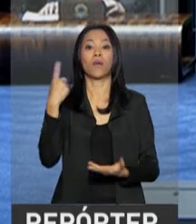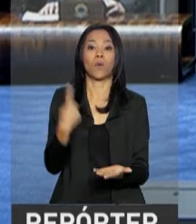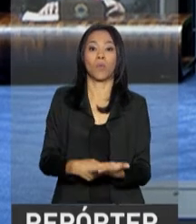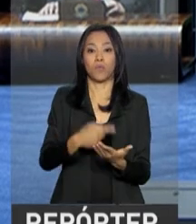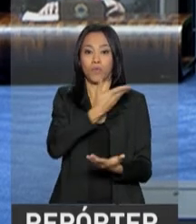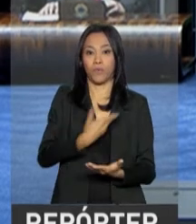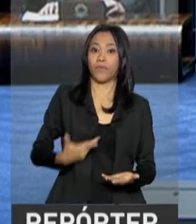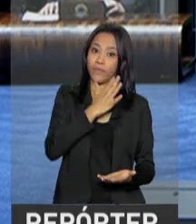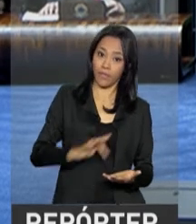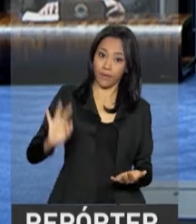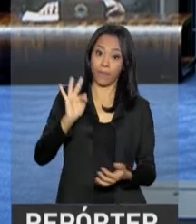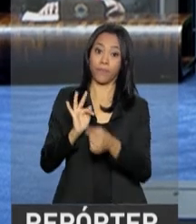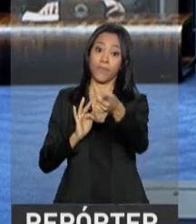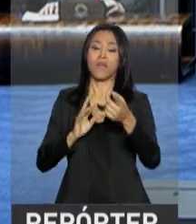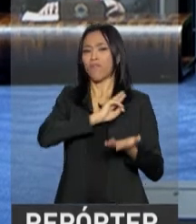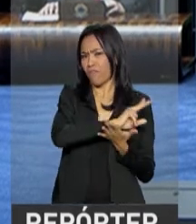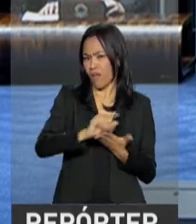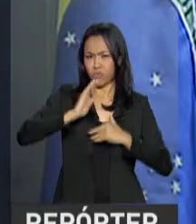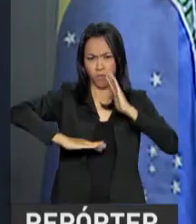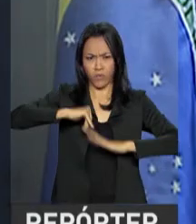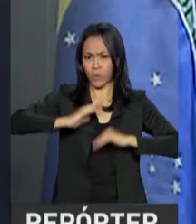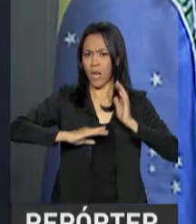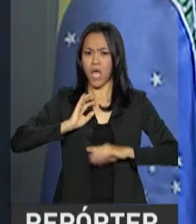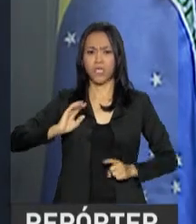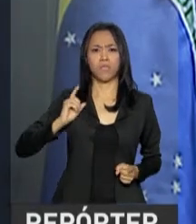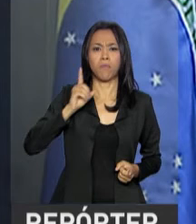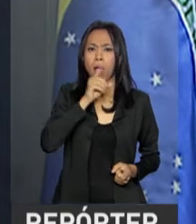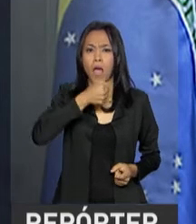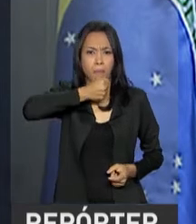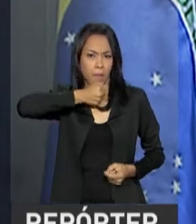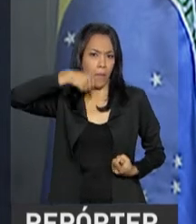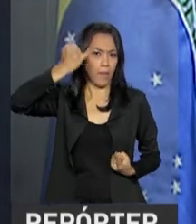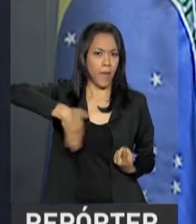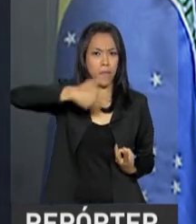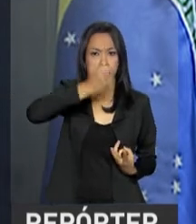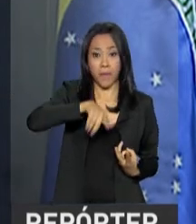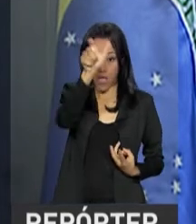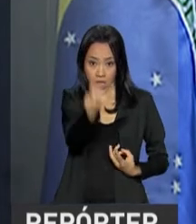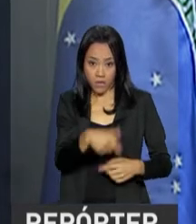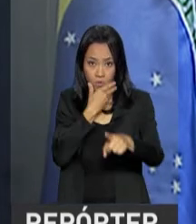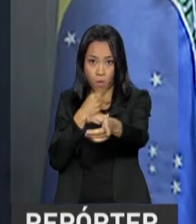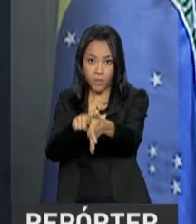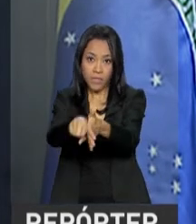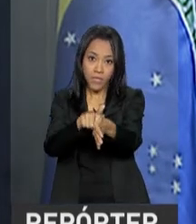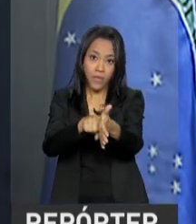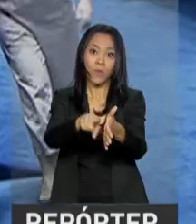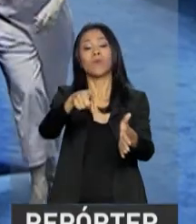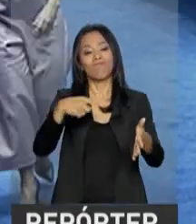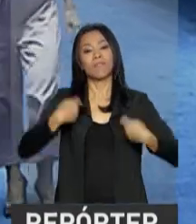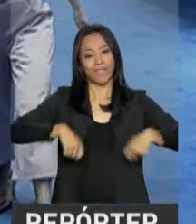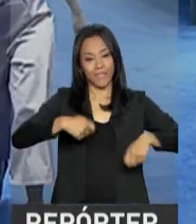da sociedade civil e especialistas também se manifestaram este pesquisador reconheceu a necessidade da criação do novo ministério